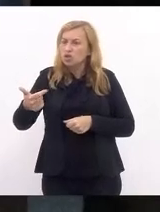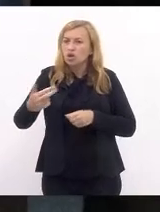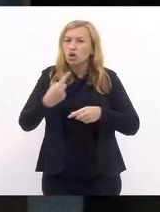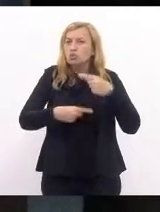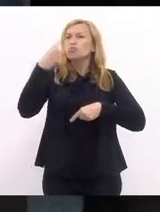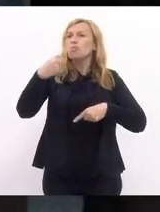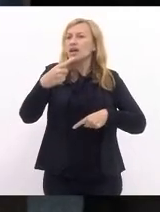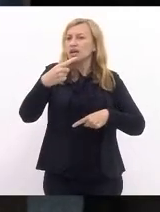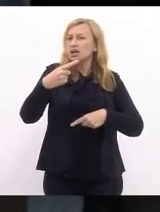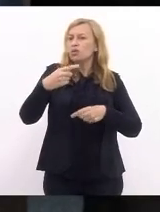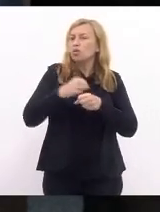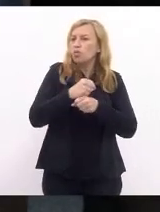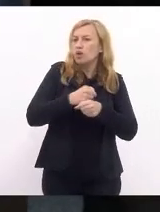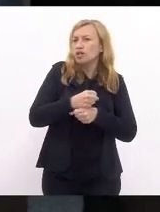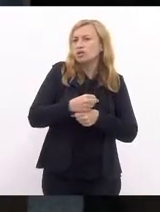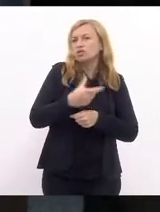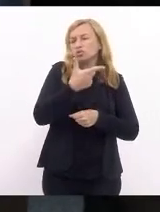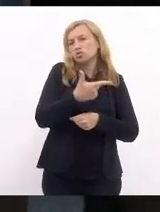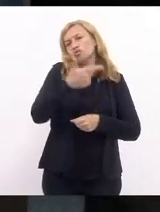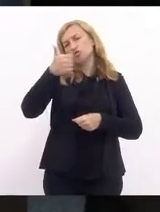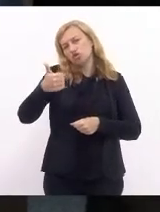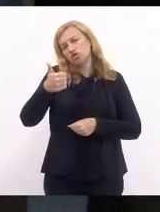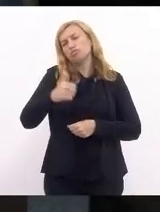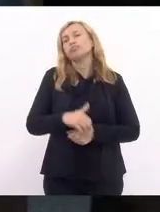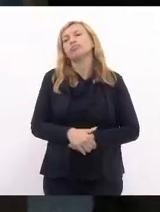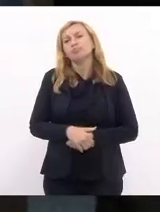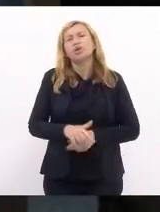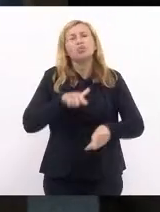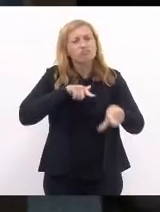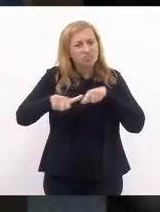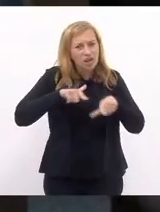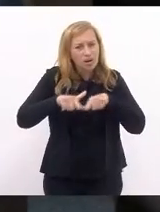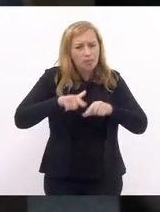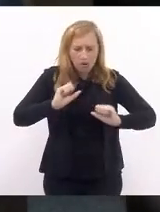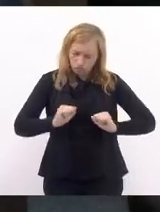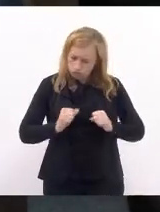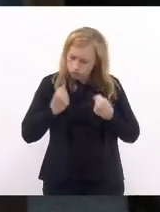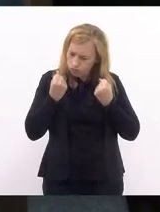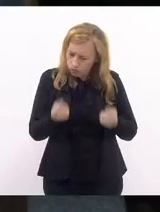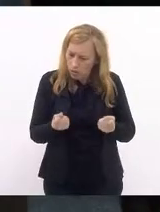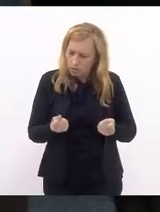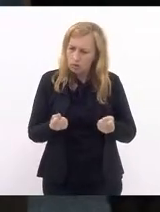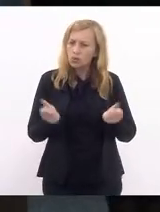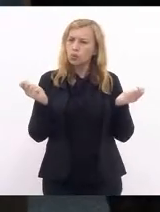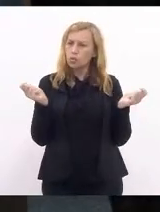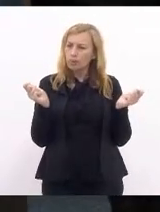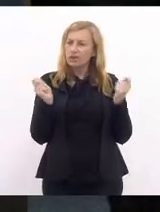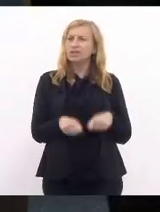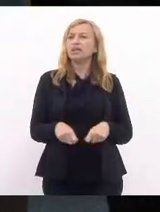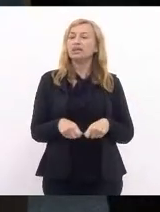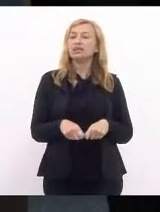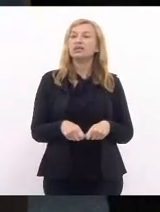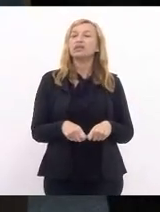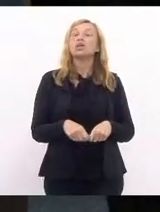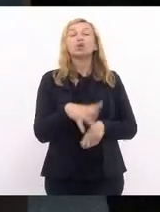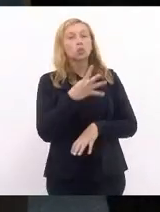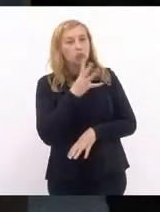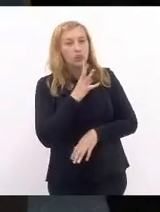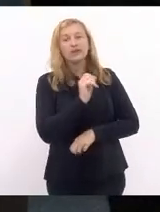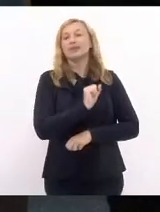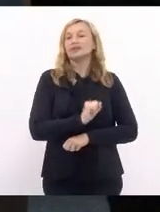supere um ano de dois mil e vinte e um bom trabalho com disposição com competência e